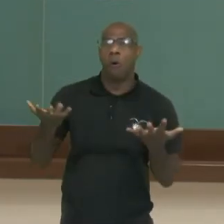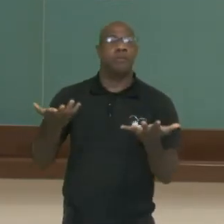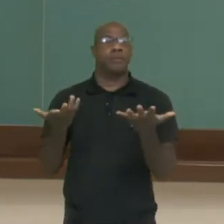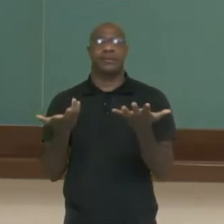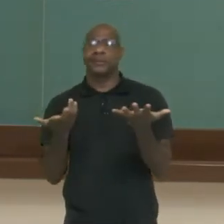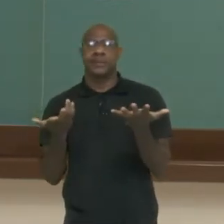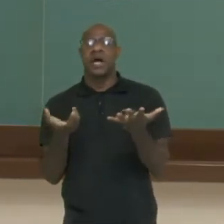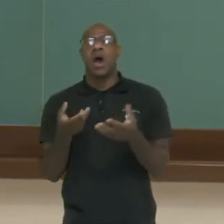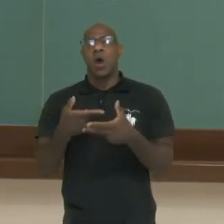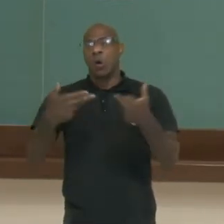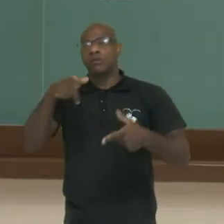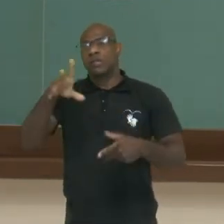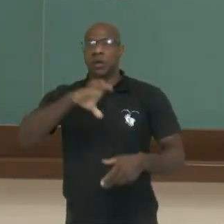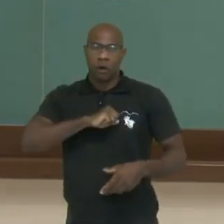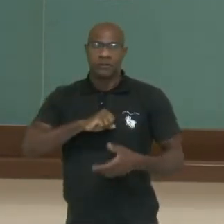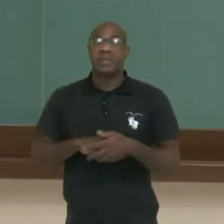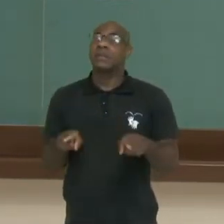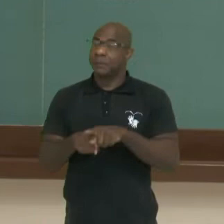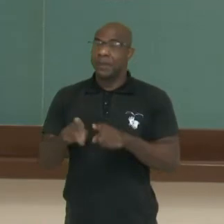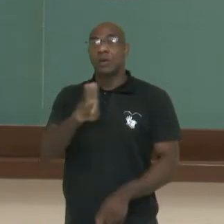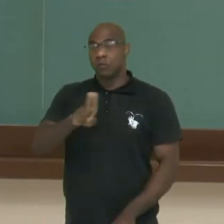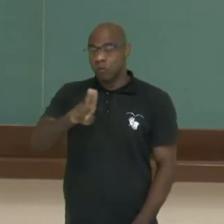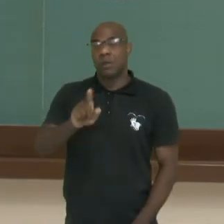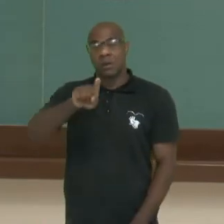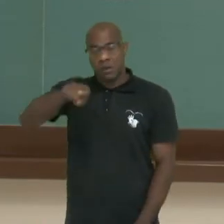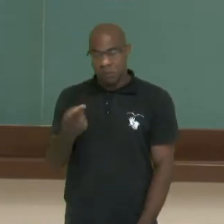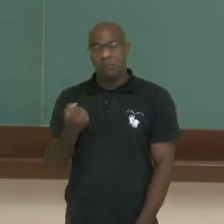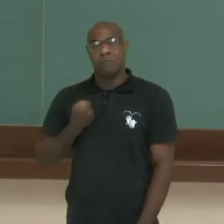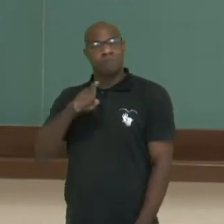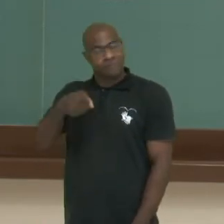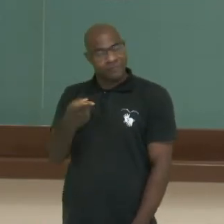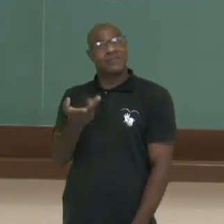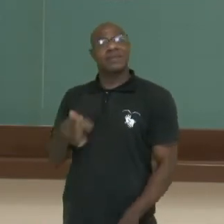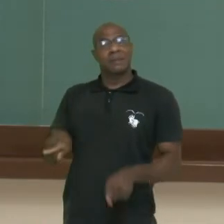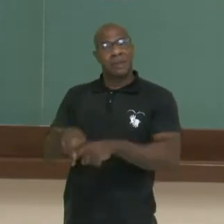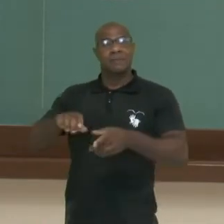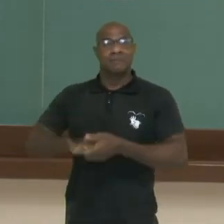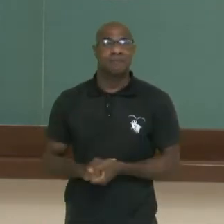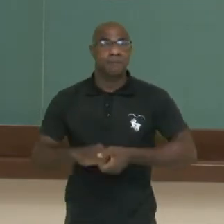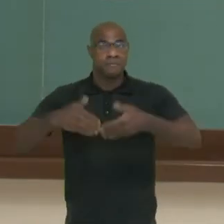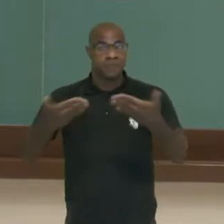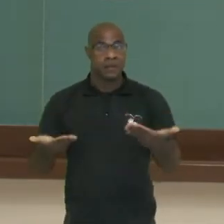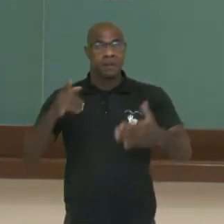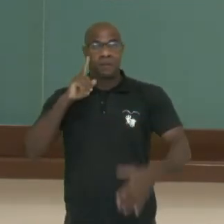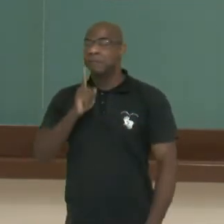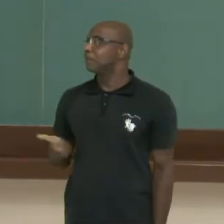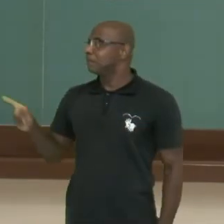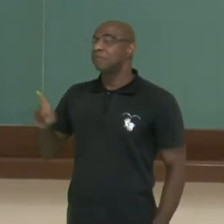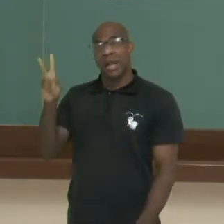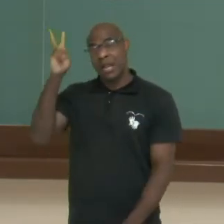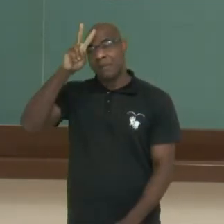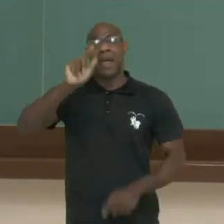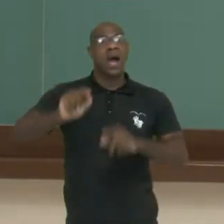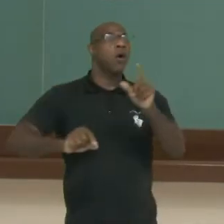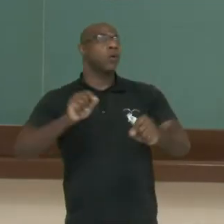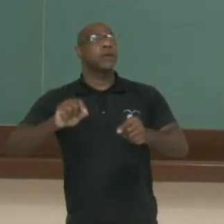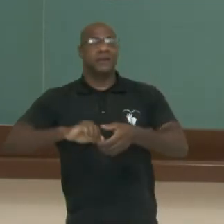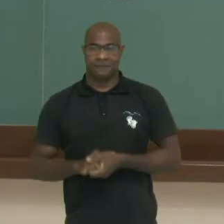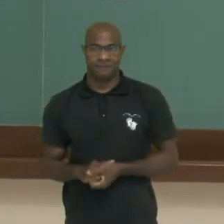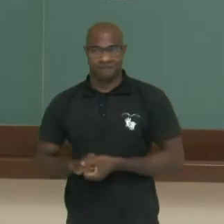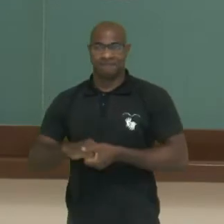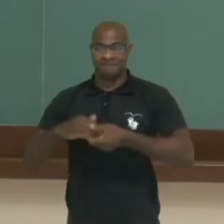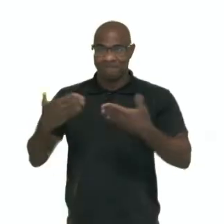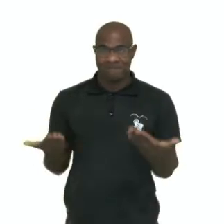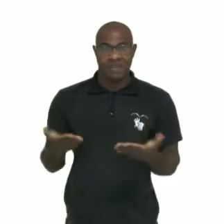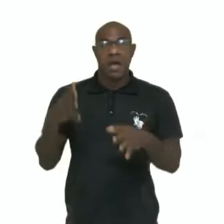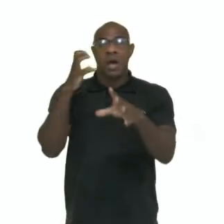você gosta, também você vem acompanhado aí do número decimal, tá bom? Então aqui, só para lembrar um pouquinho do cálculo, como que a gente